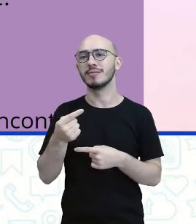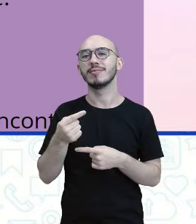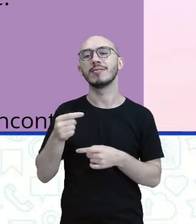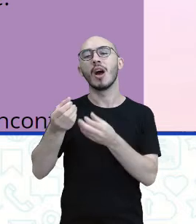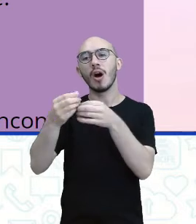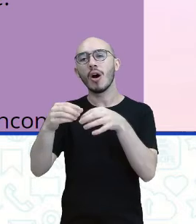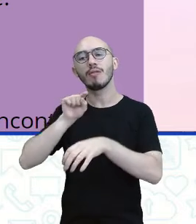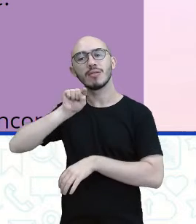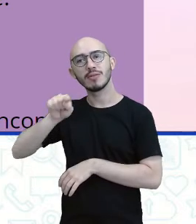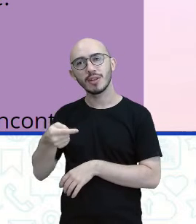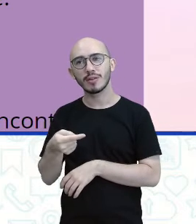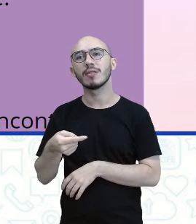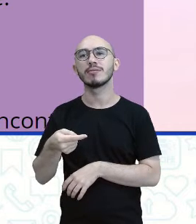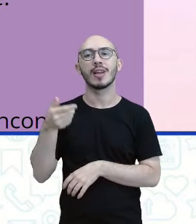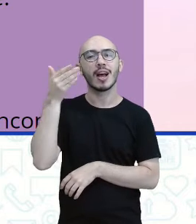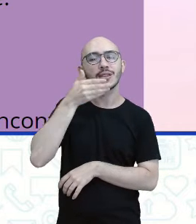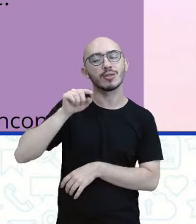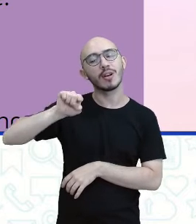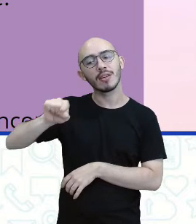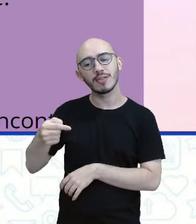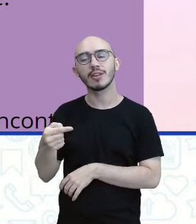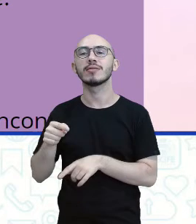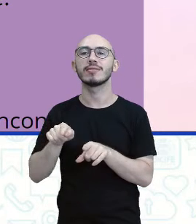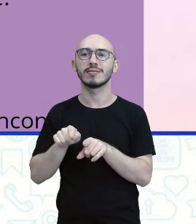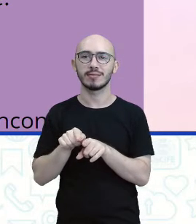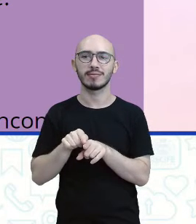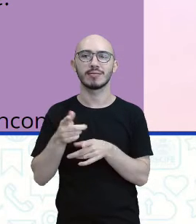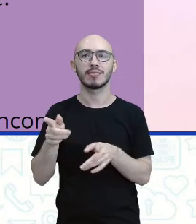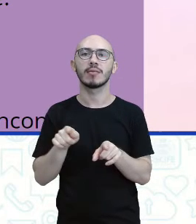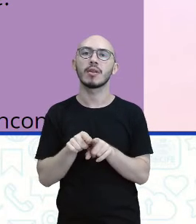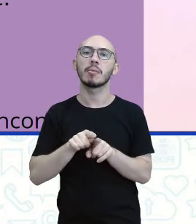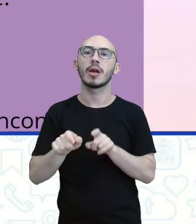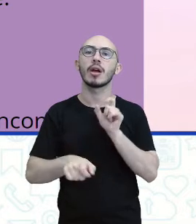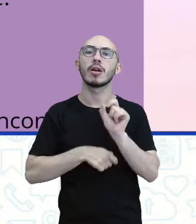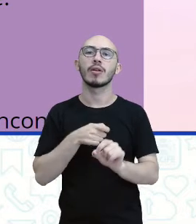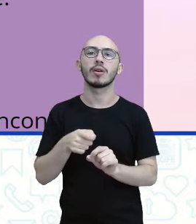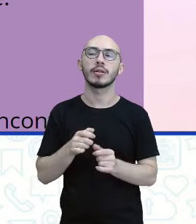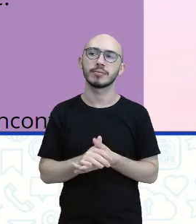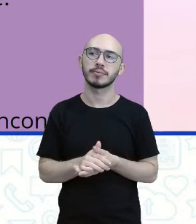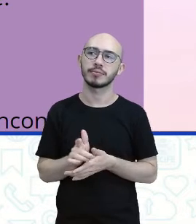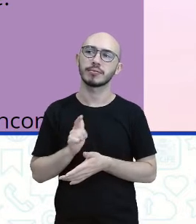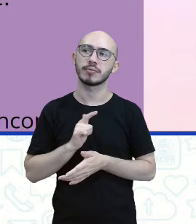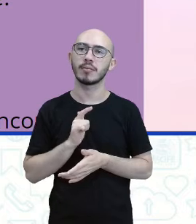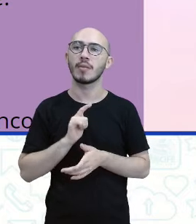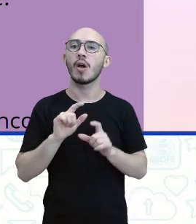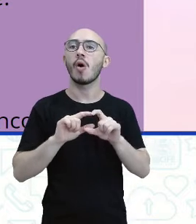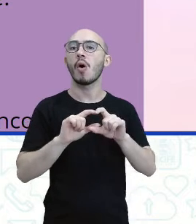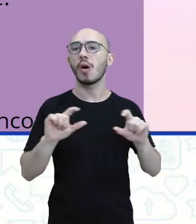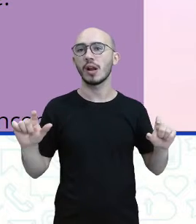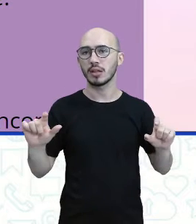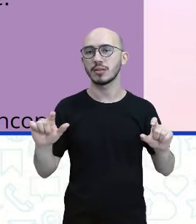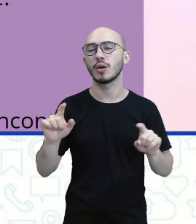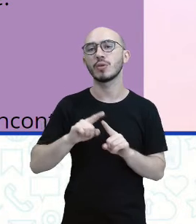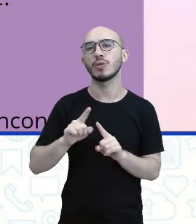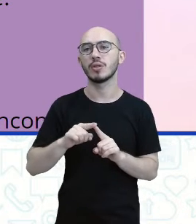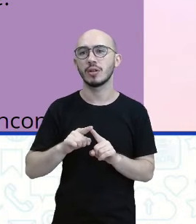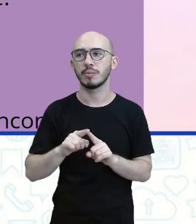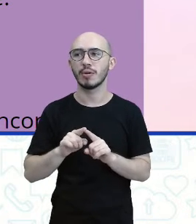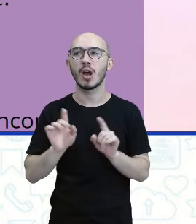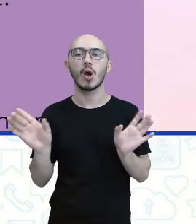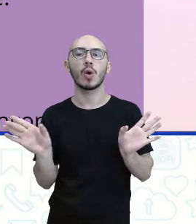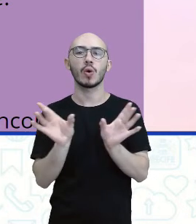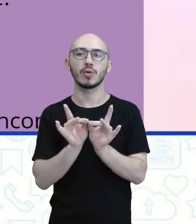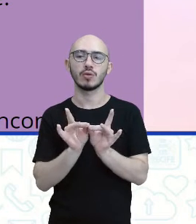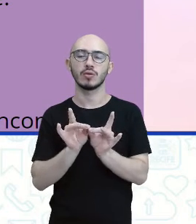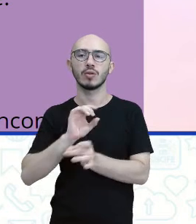Eu estou enumerando. E em orações assindéticas, que são aquelas o quê? Que não possuem conjunção, que não